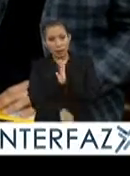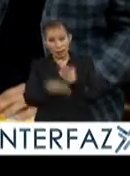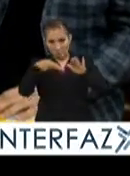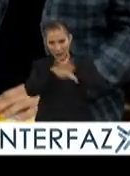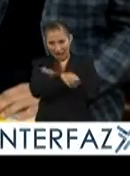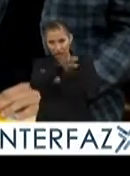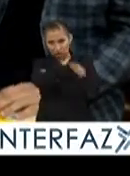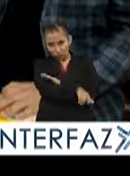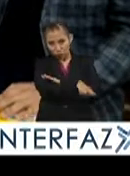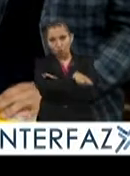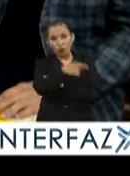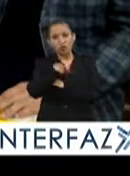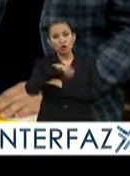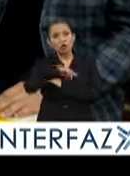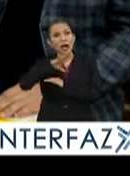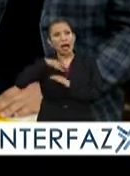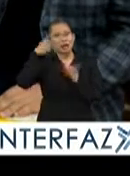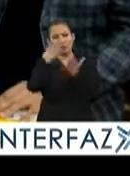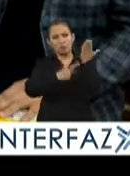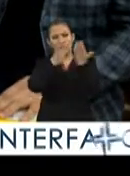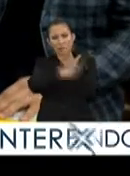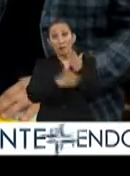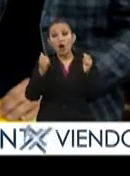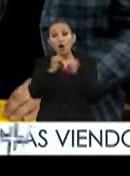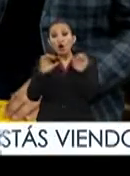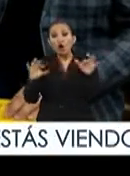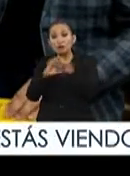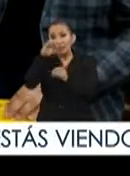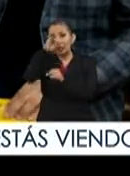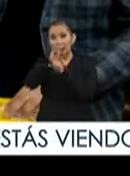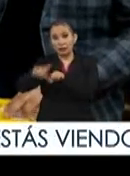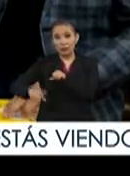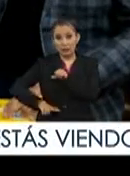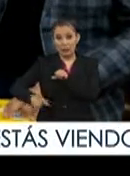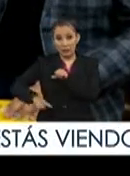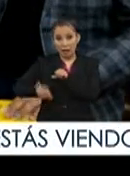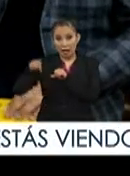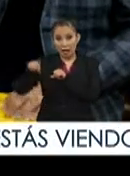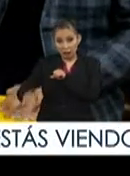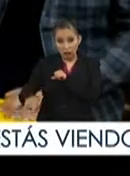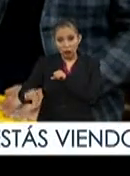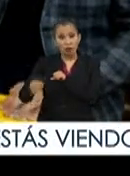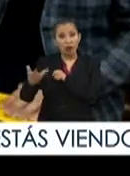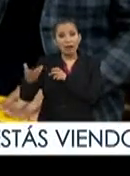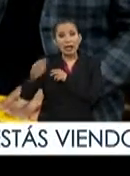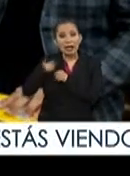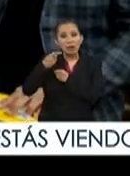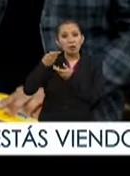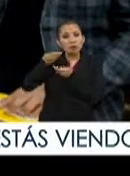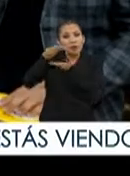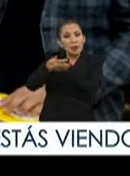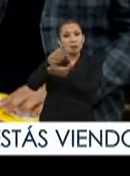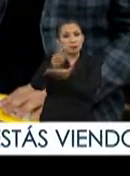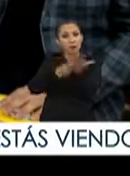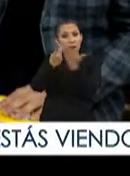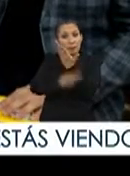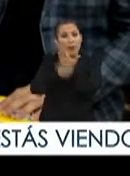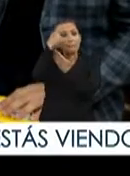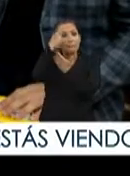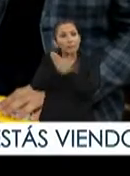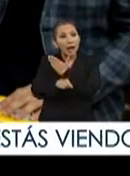metrô, nós temos hoje um programa junto com a Secretaria de Estado do Meio Ambiente, que nós fizemos um programa para